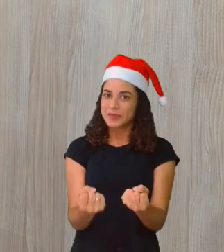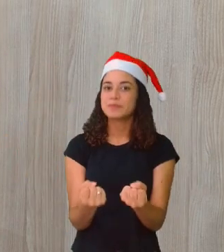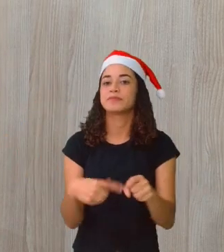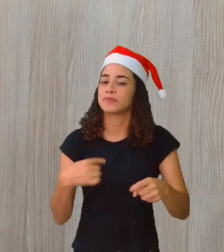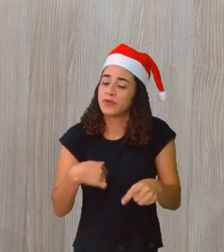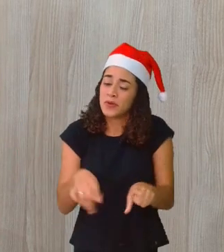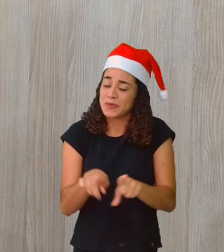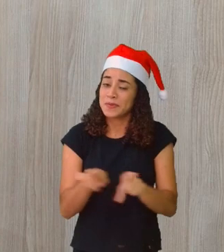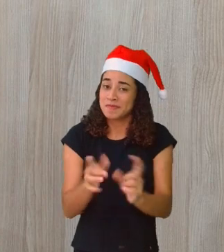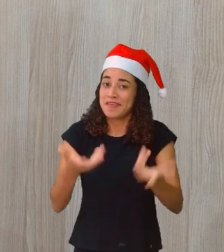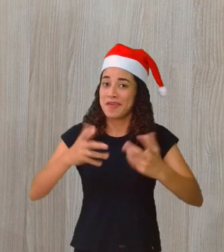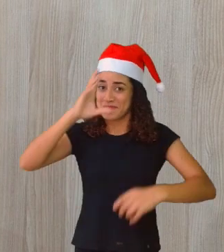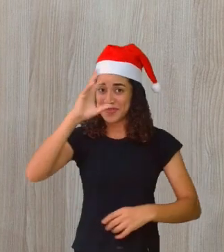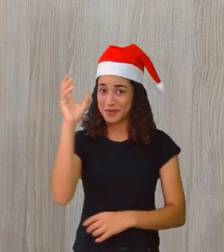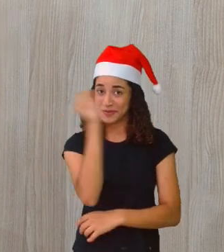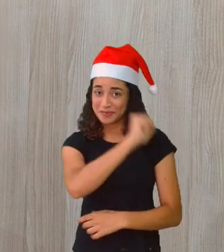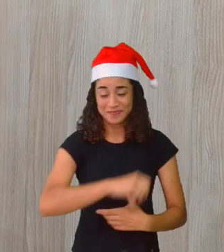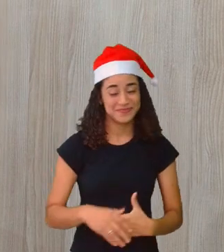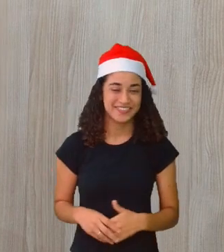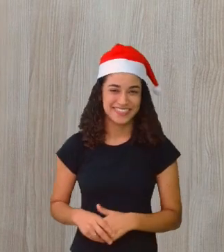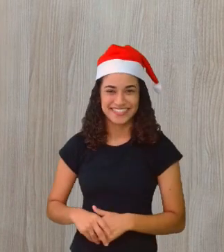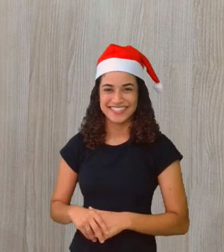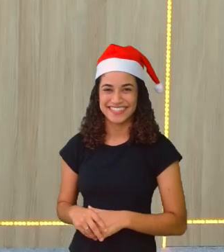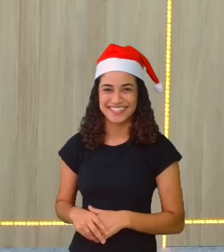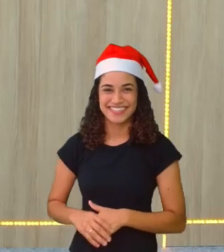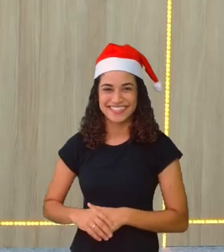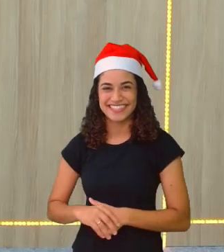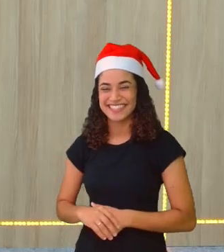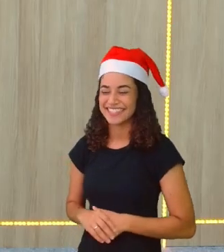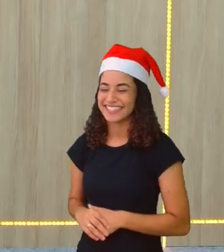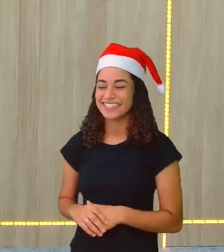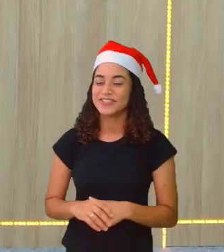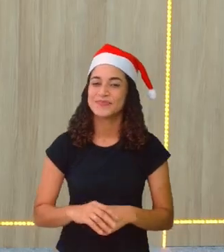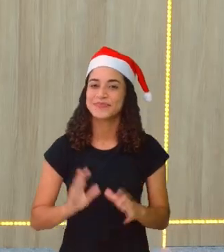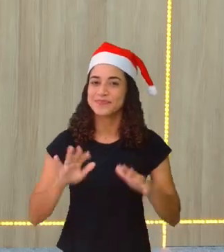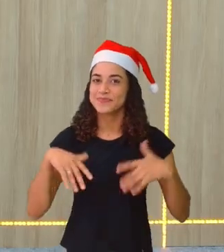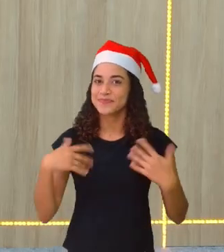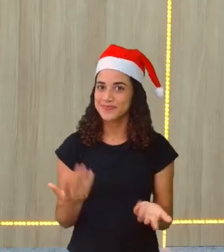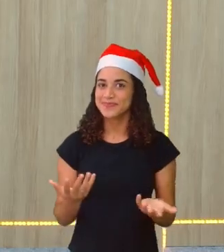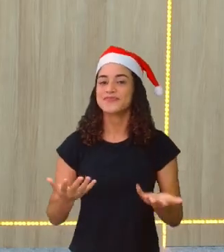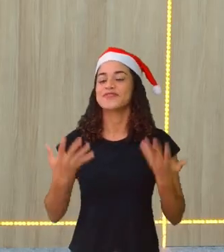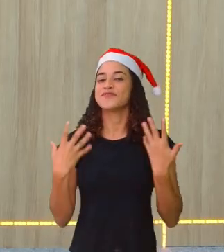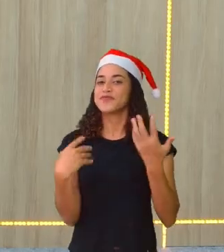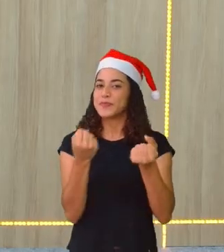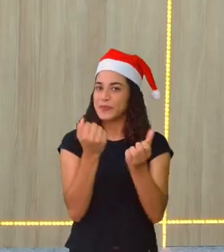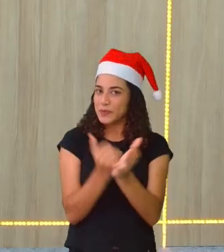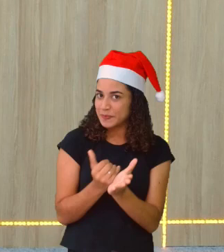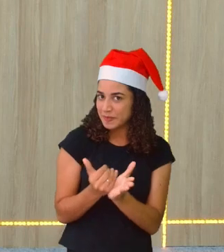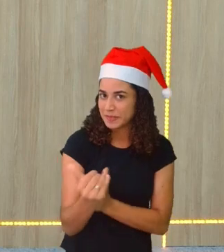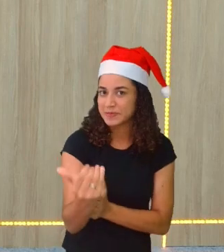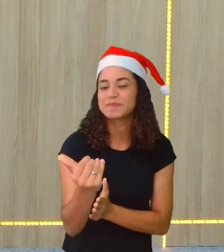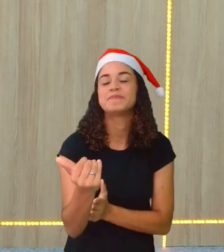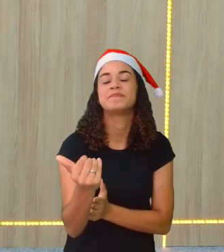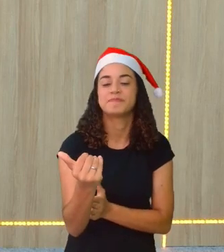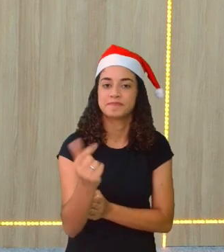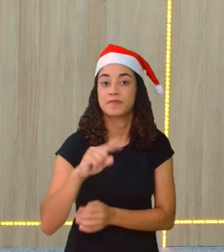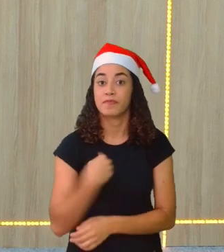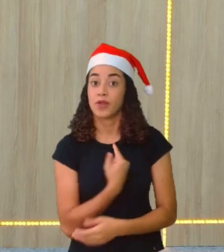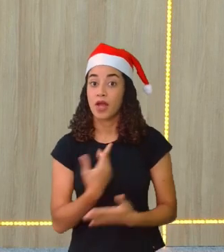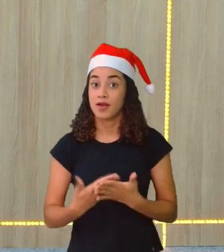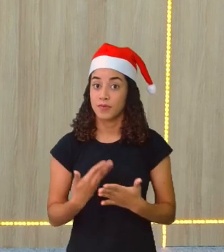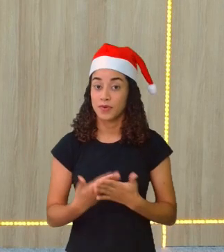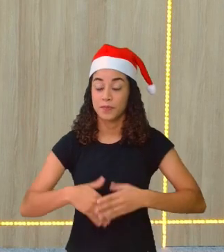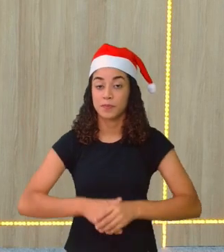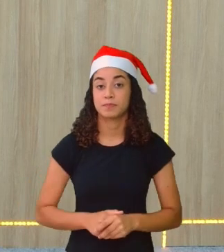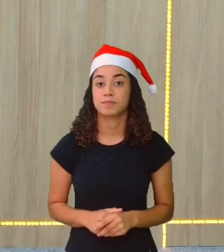quero aprender, viu, professor Luciano? É isso aí. Então, ó, gente, vamos começar a nossa